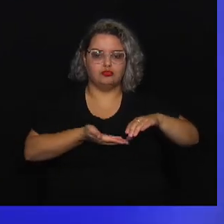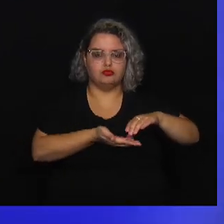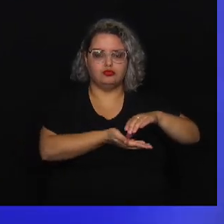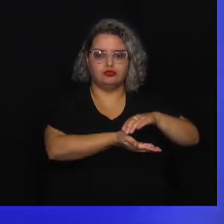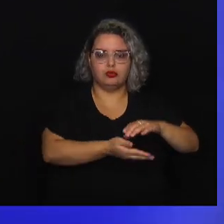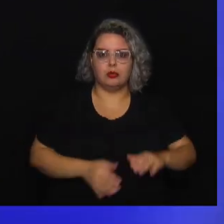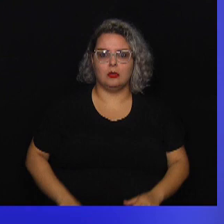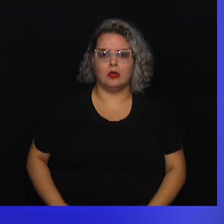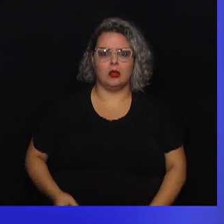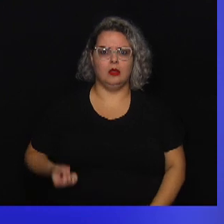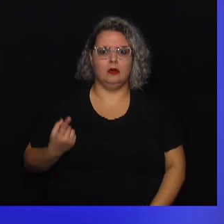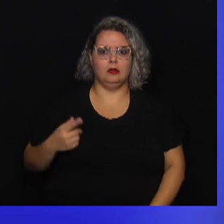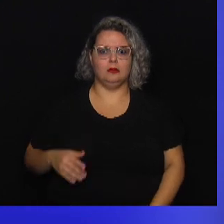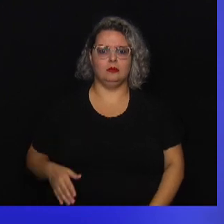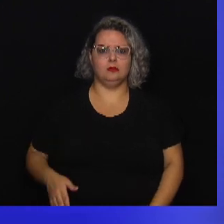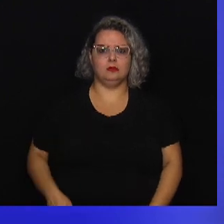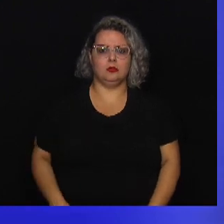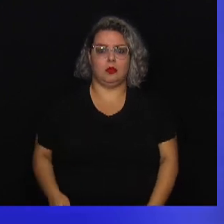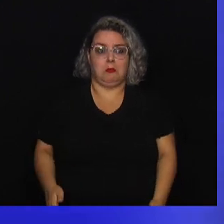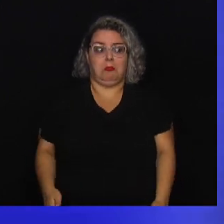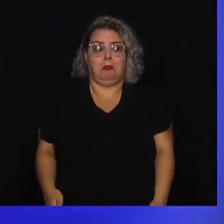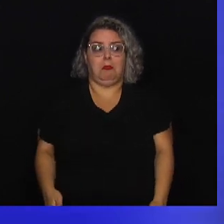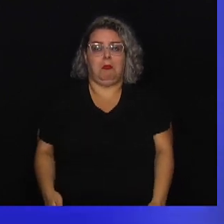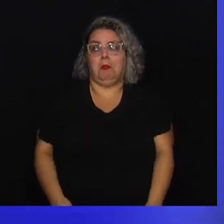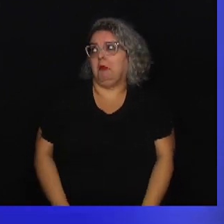muito estreito. Vocês não estão entendendo. Você fica...